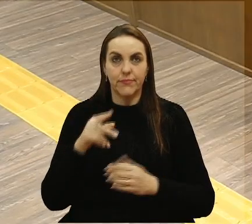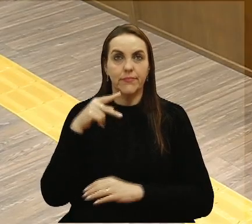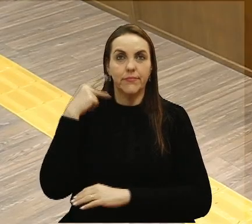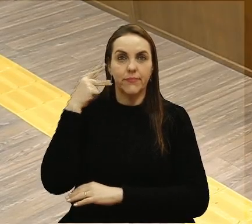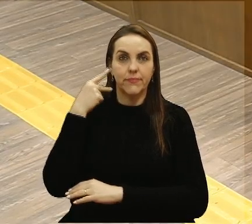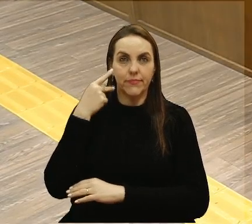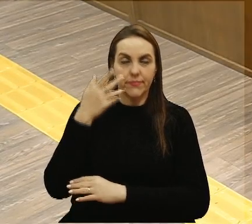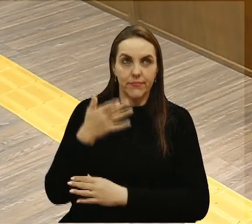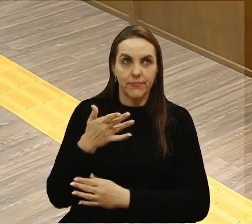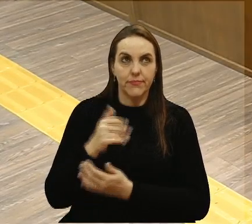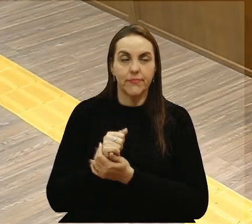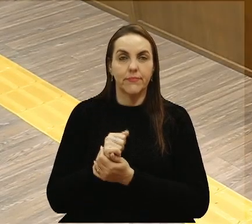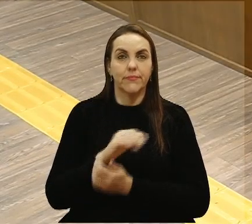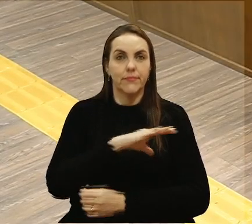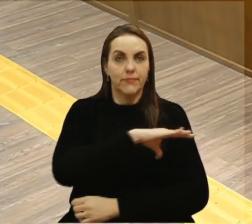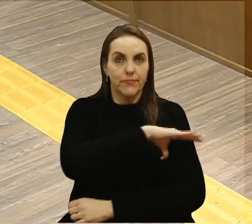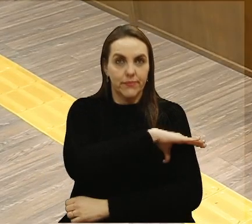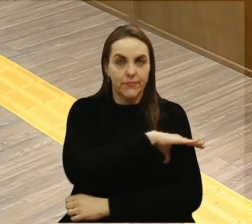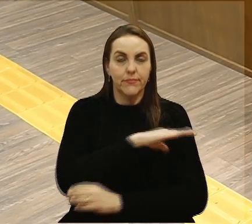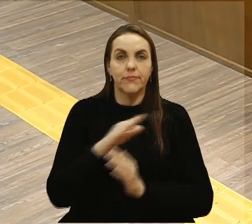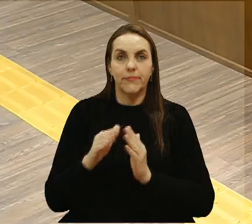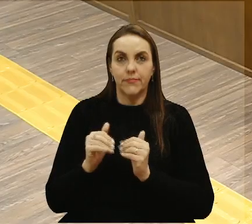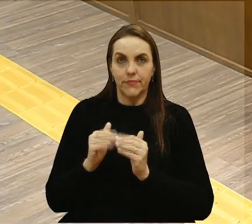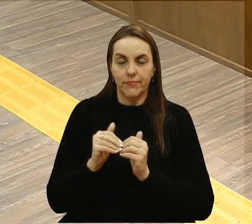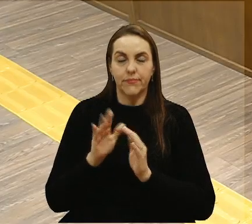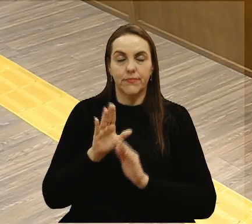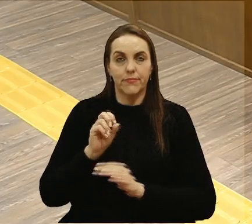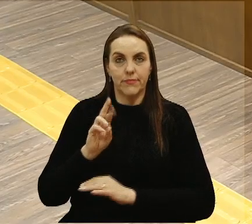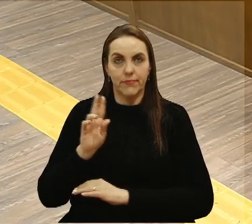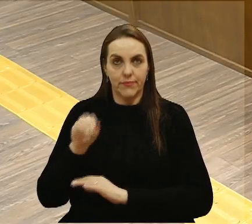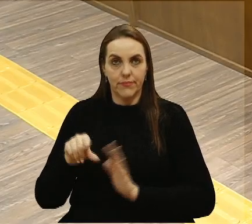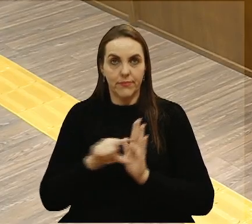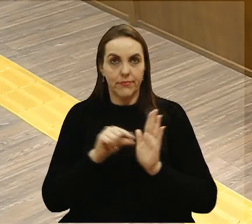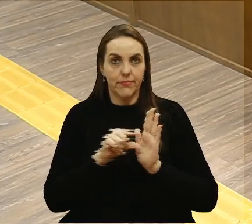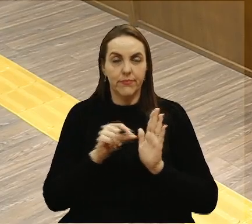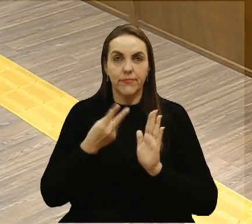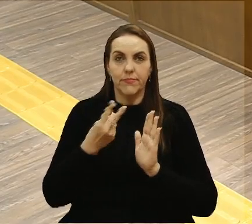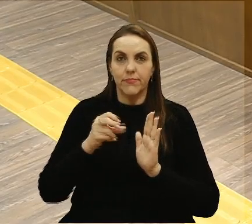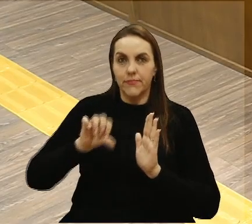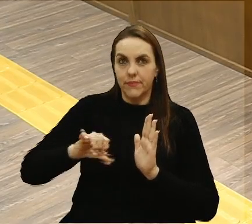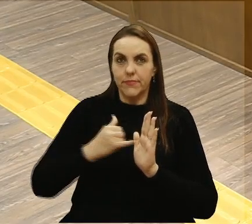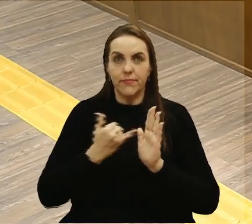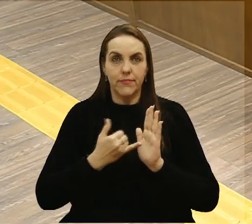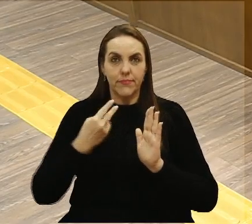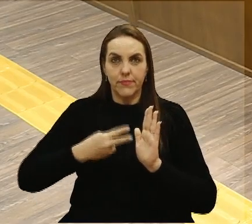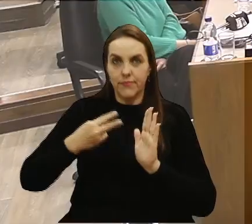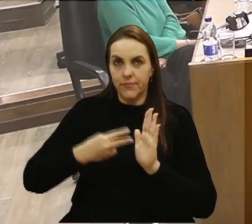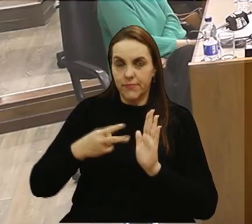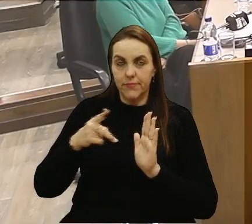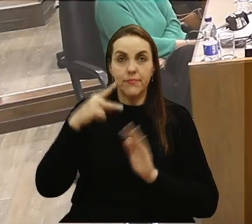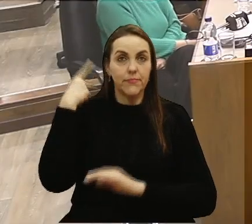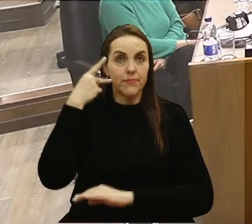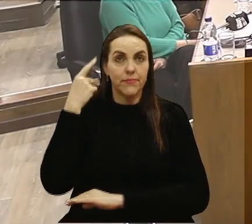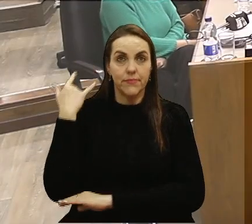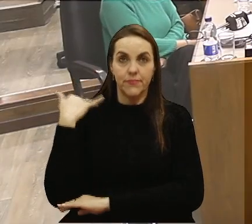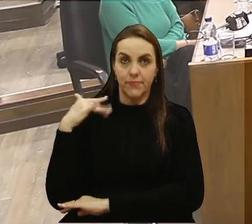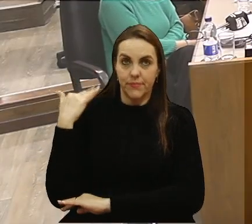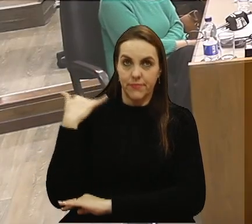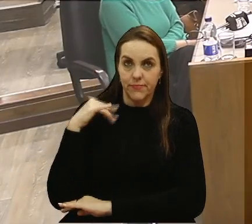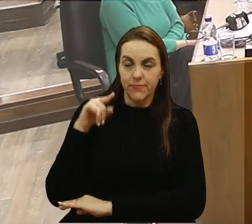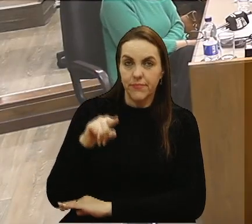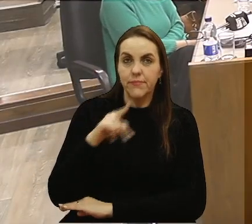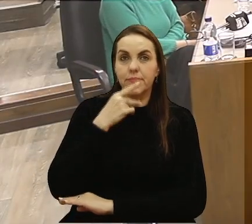Vereador Ramon, solicitando uma questão de ordem, artigo 209, inciso 2º. Inciso 2º, a vereadora Andressa falou que